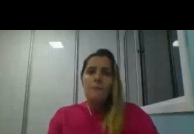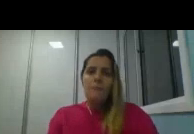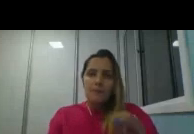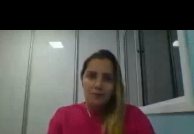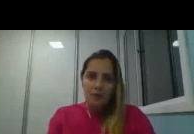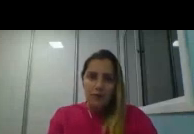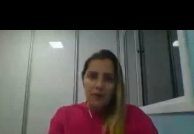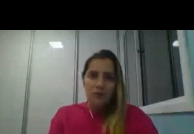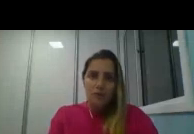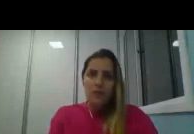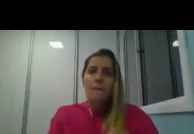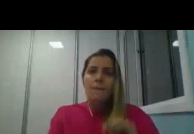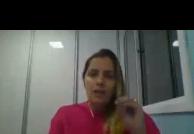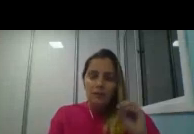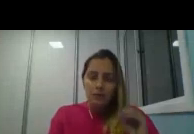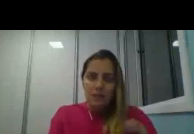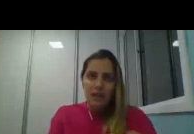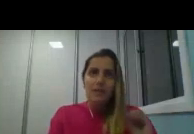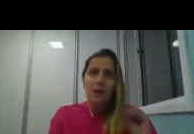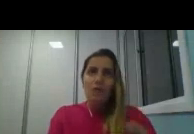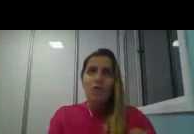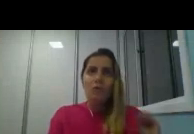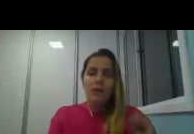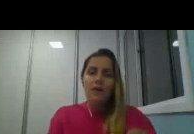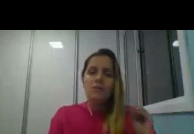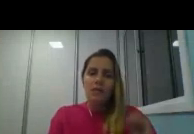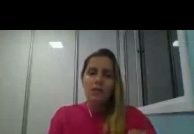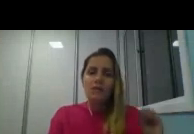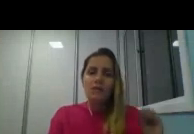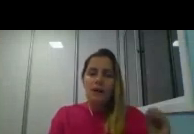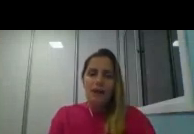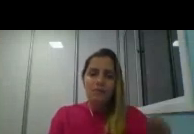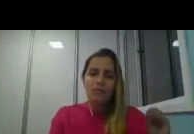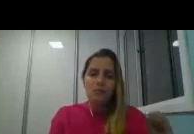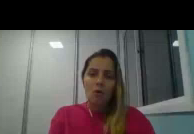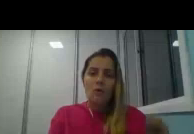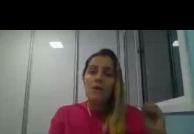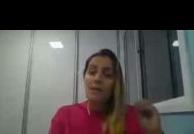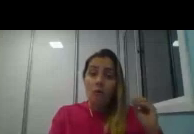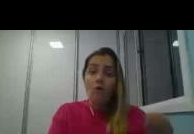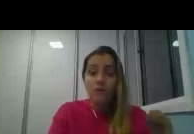pelo menos, dessas informações, porque vocês, em algum momento, serão